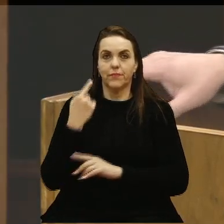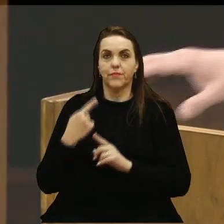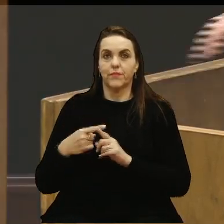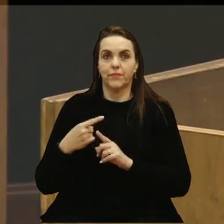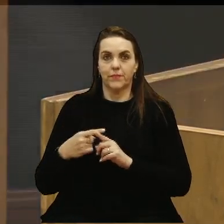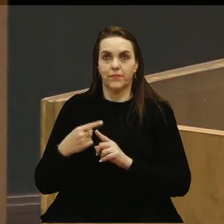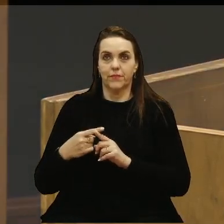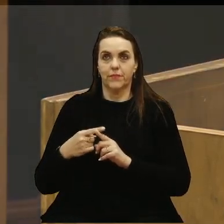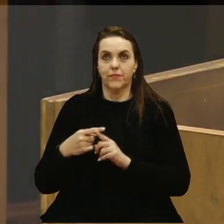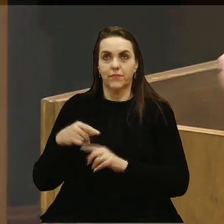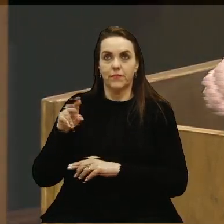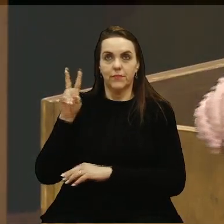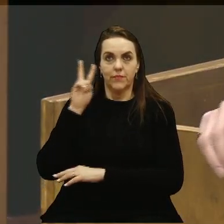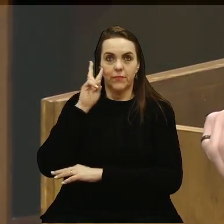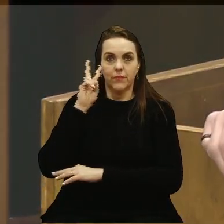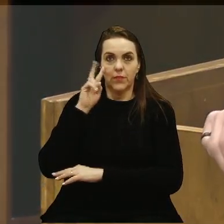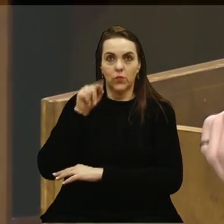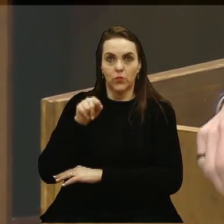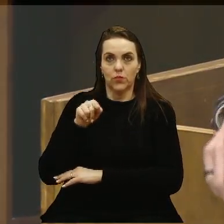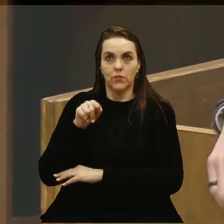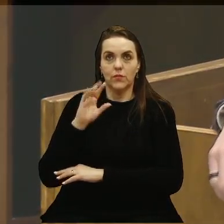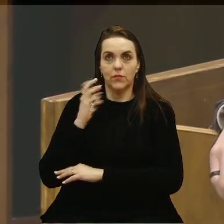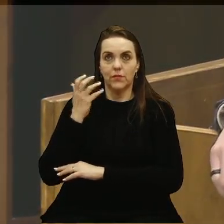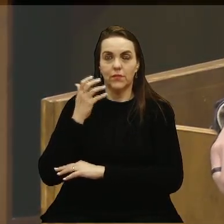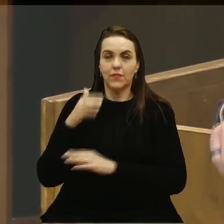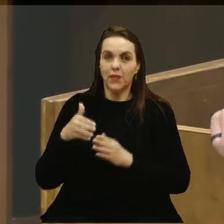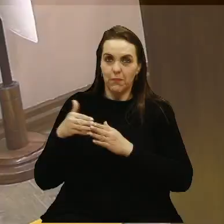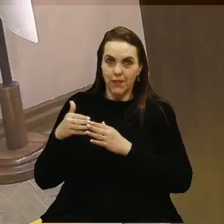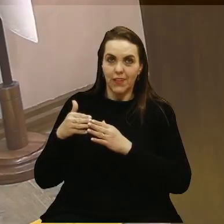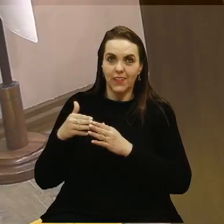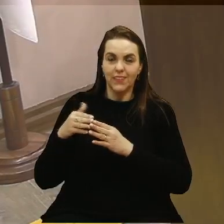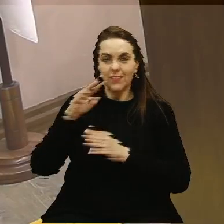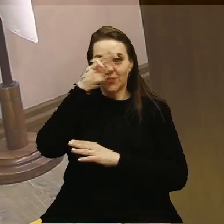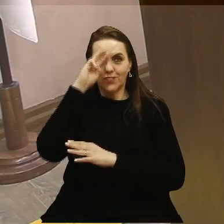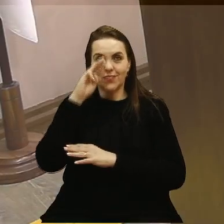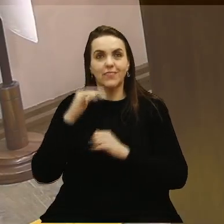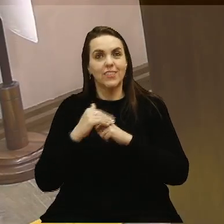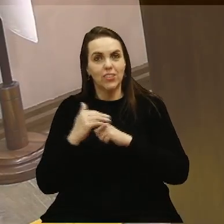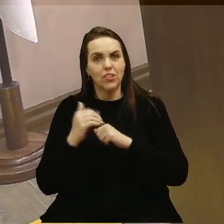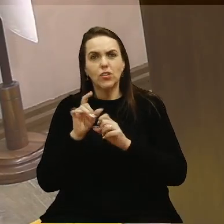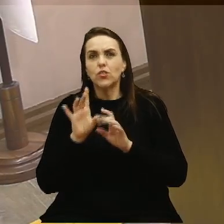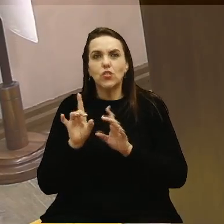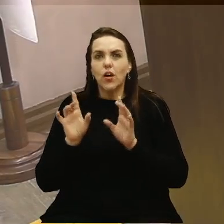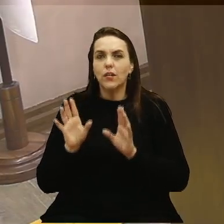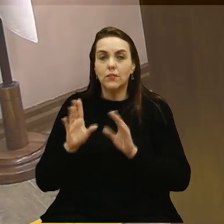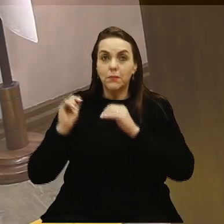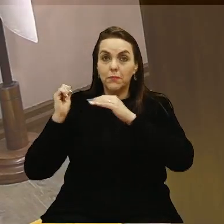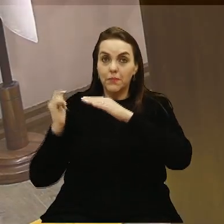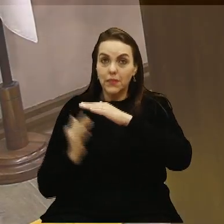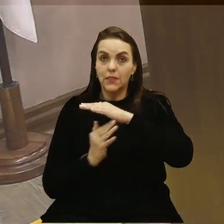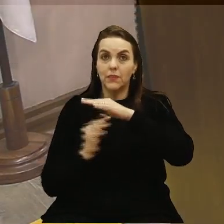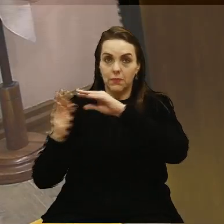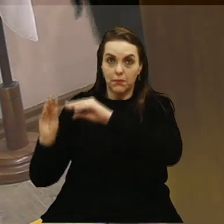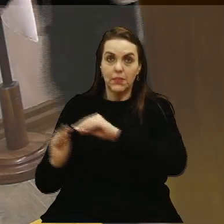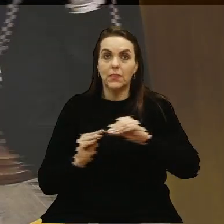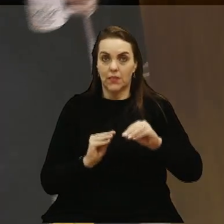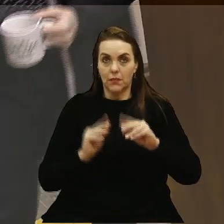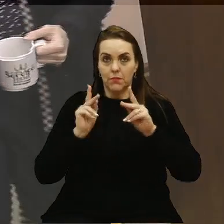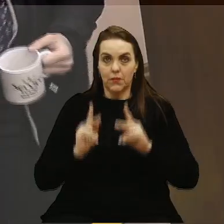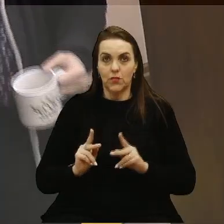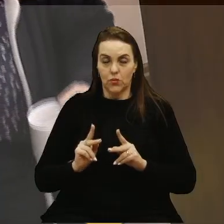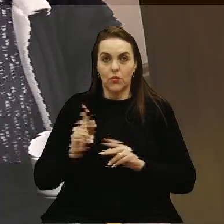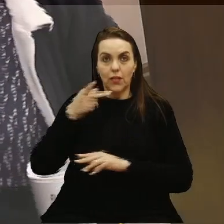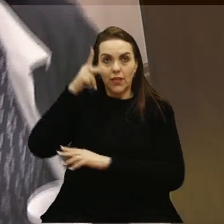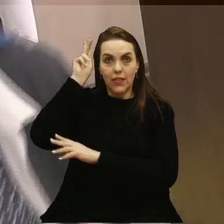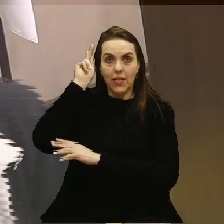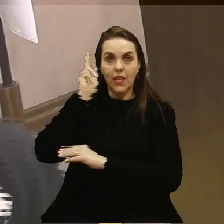nesta segunda-feira... uma parte, vereador Juliano. Então, de imediato. Obrigado pela gentileza. Só queria tratar dessa questão dos migrantes, que o vereador Iago tratou e que parece